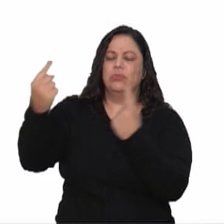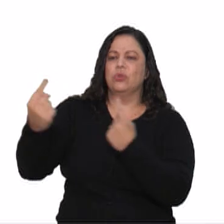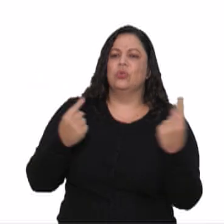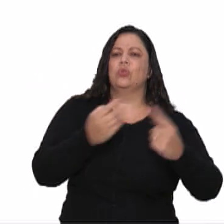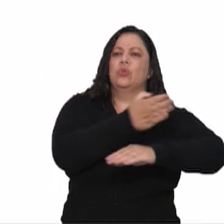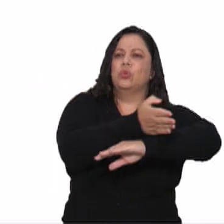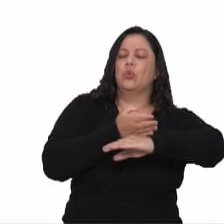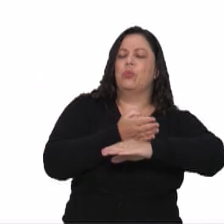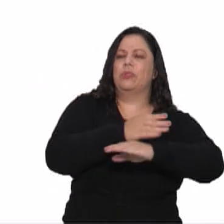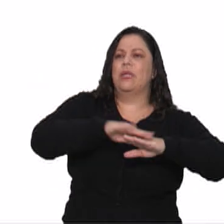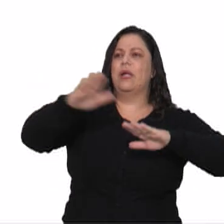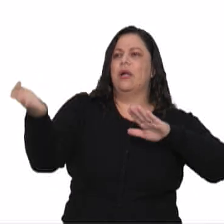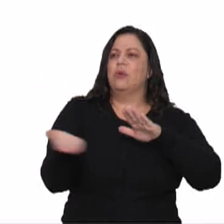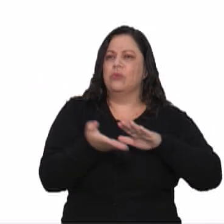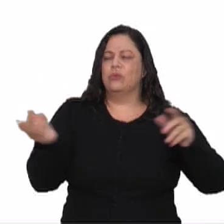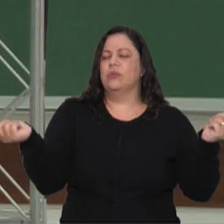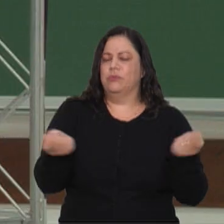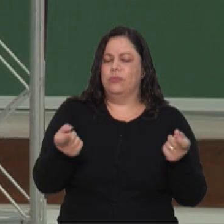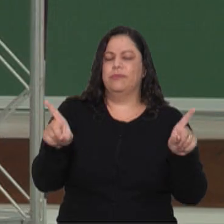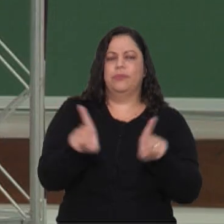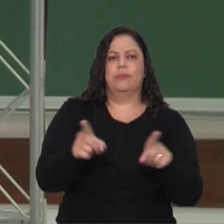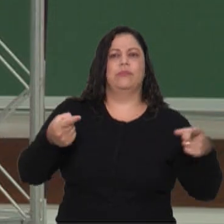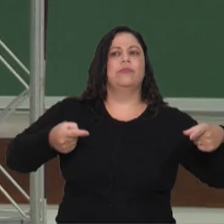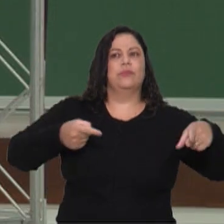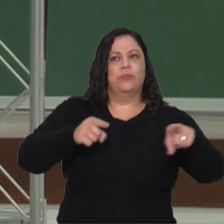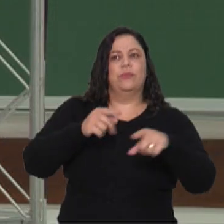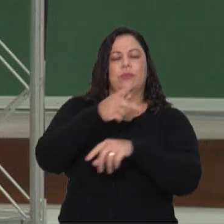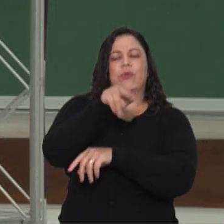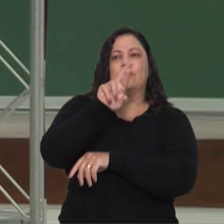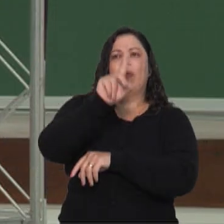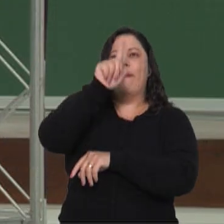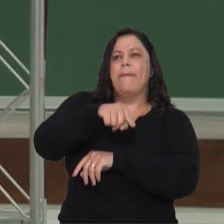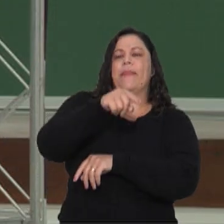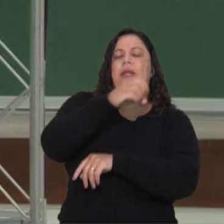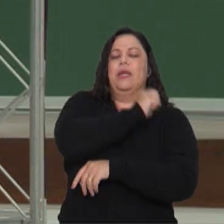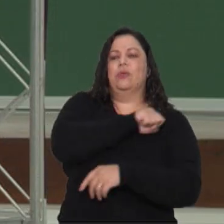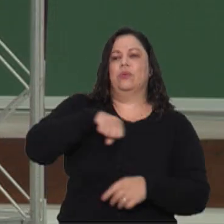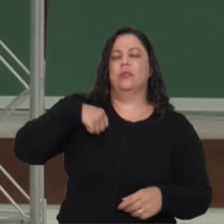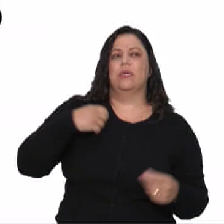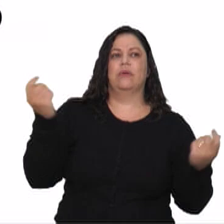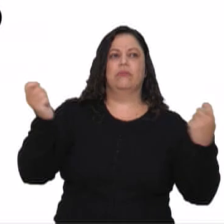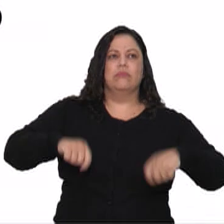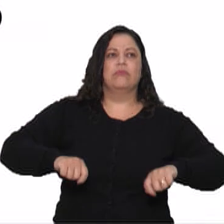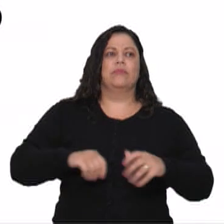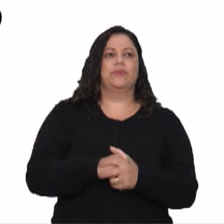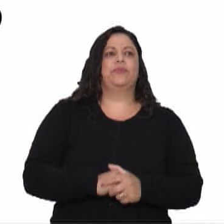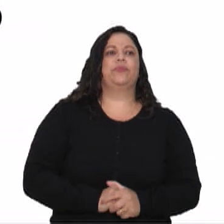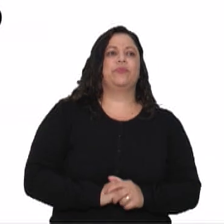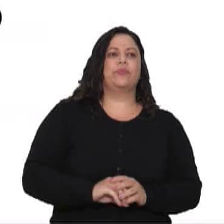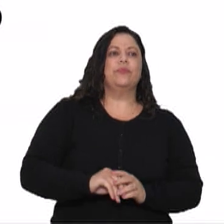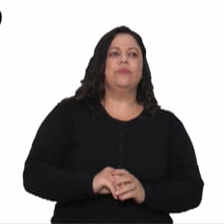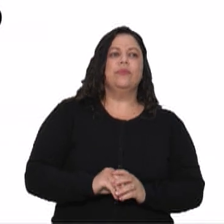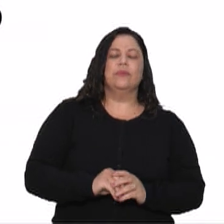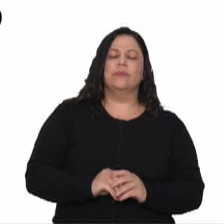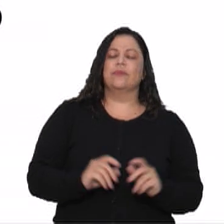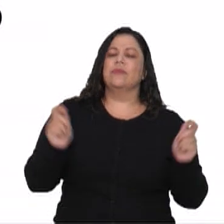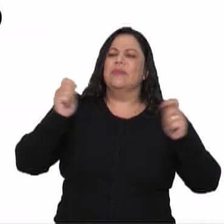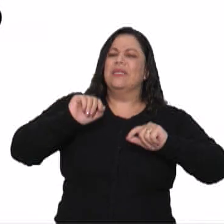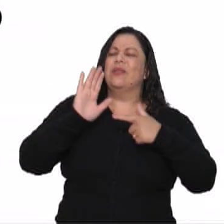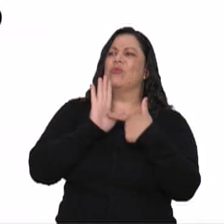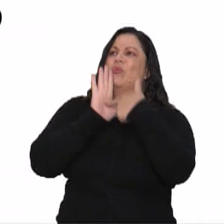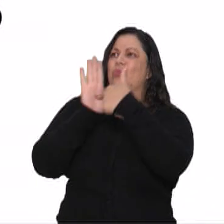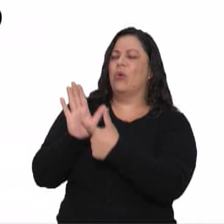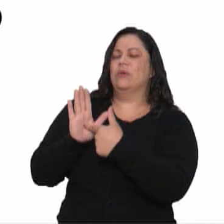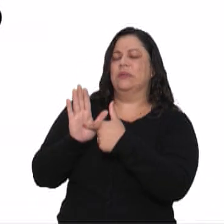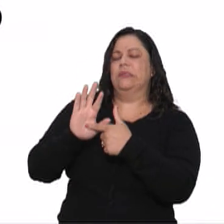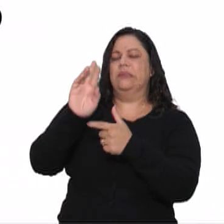modernos e contemporâneos aos pré-socráticos. Hegel interpreta Heráclito como filósofo do devir para inseri-lo no seu sistema